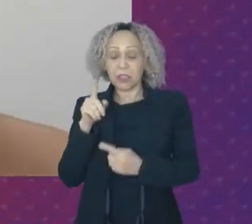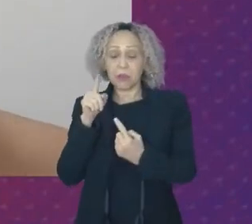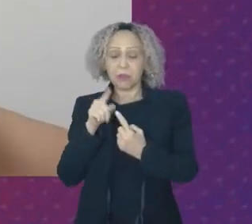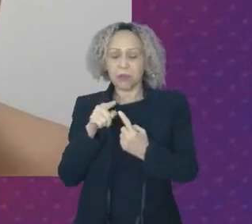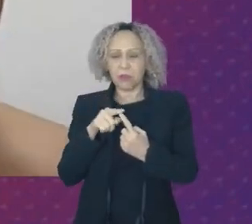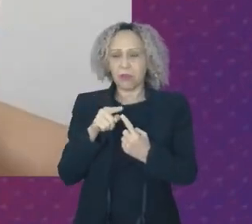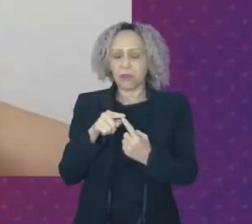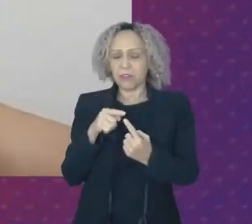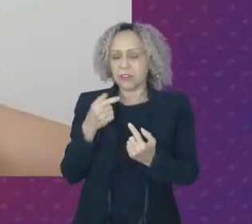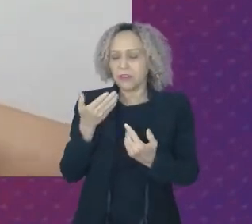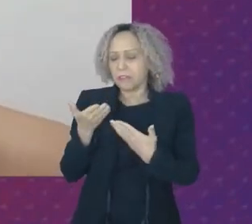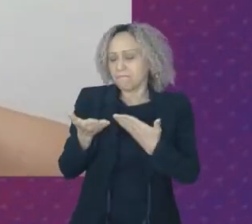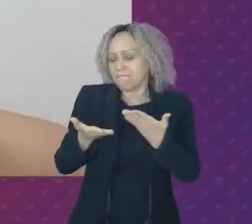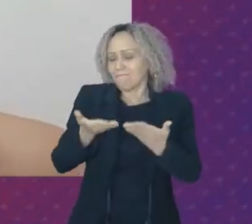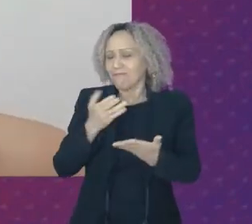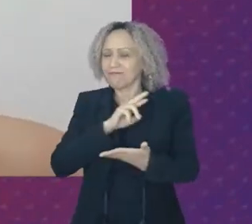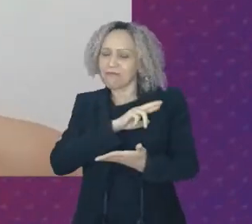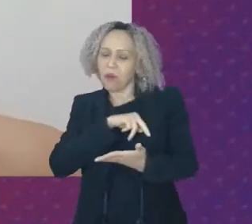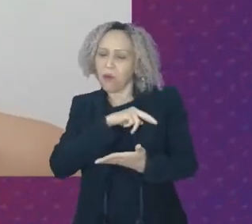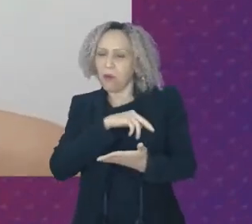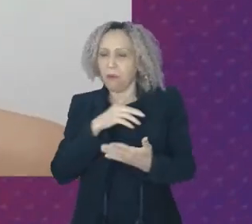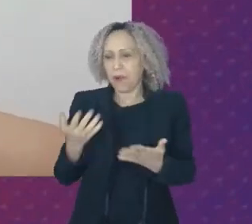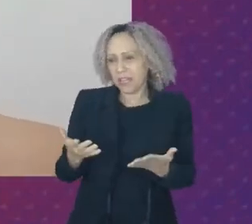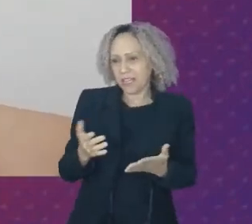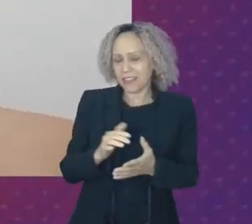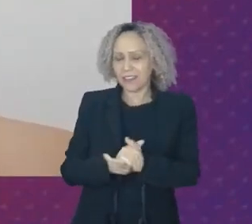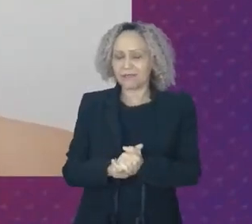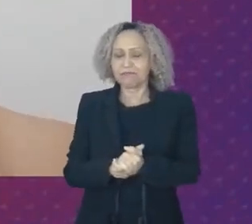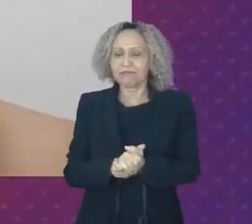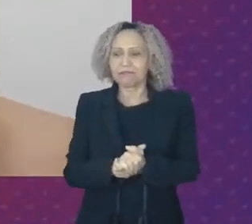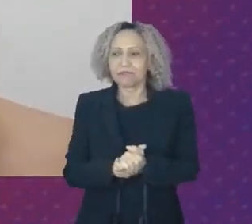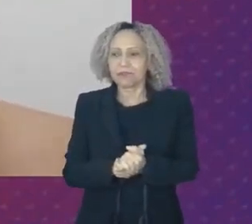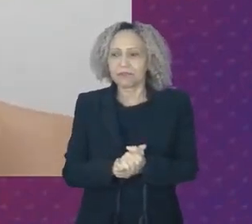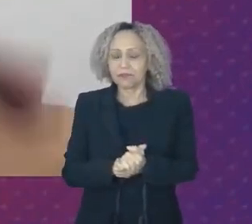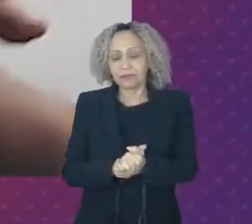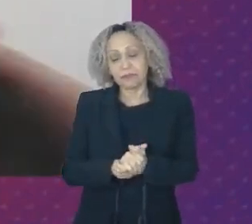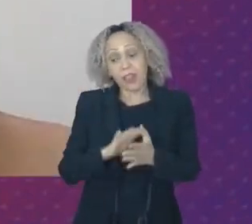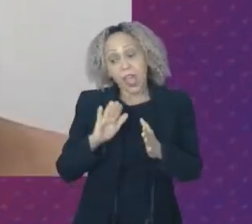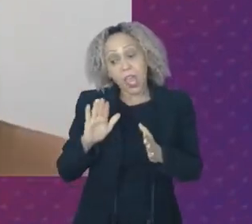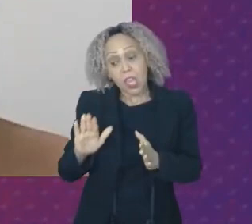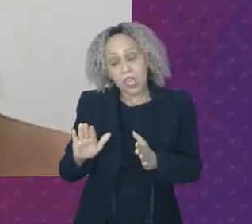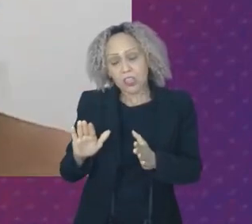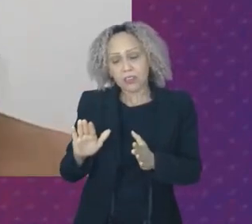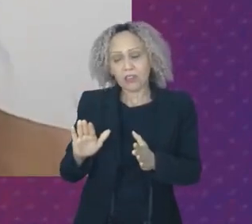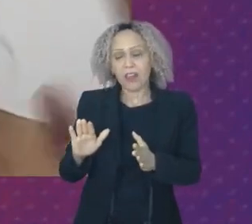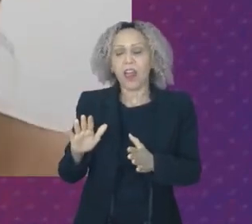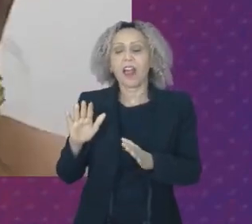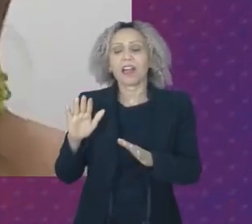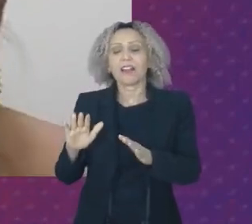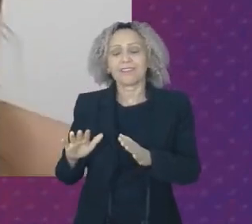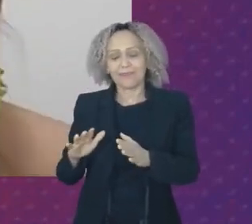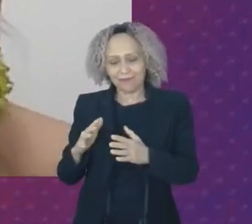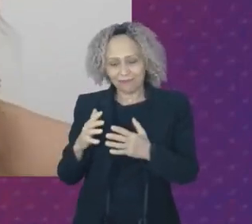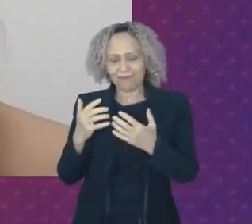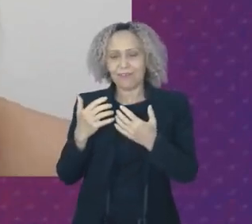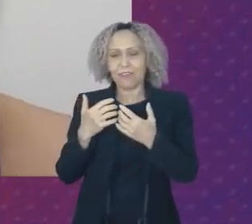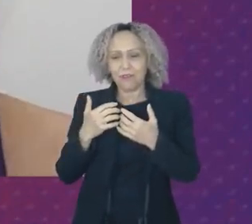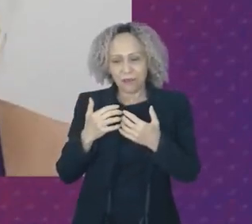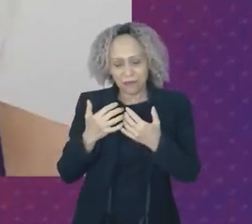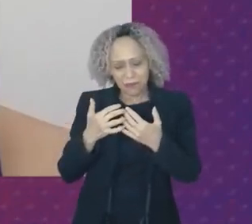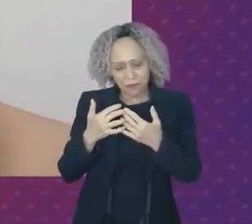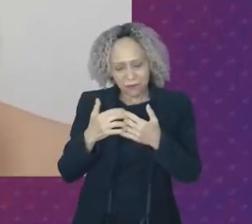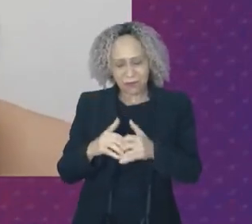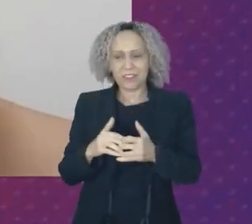você for tentar sensualizar ela, não é bem o que ela está buscando, não. Mas isso funciona divinamente com a